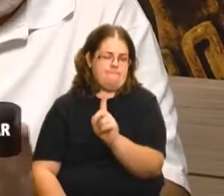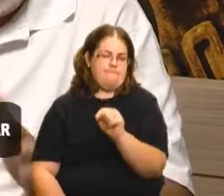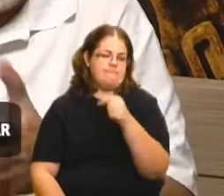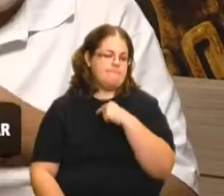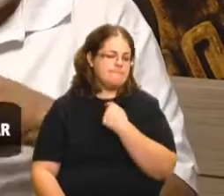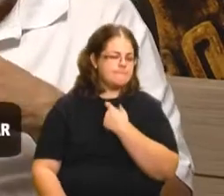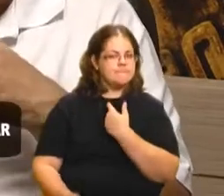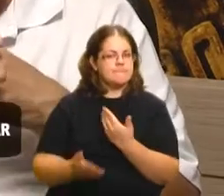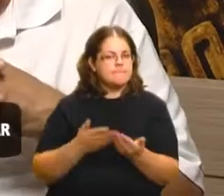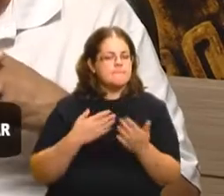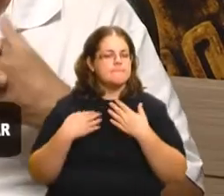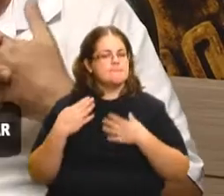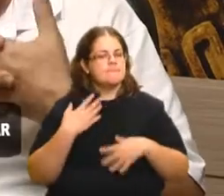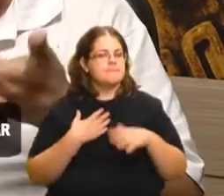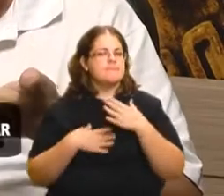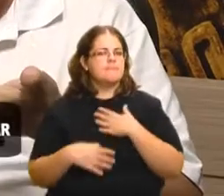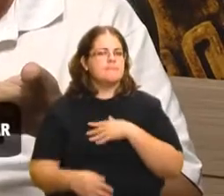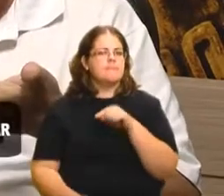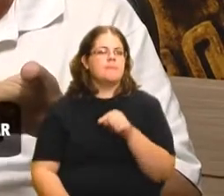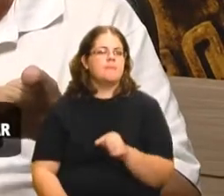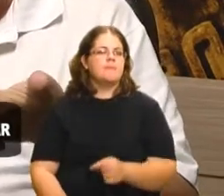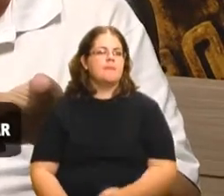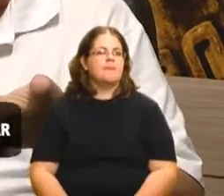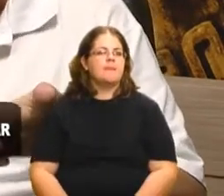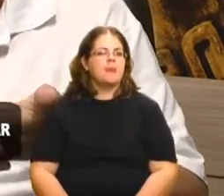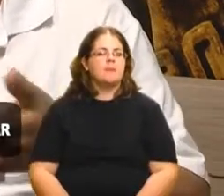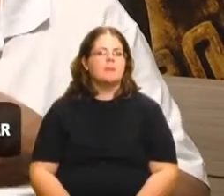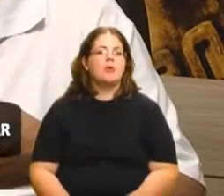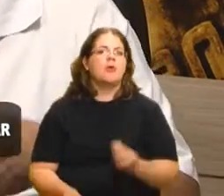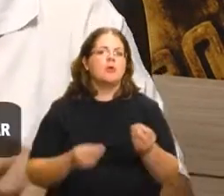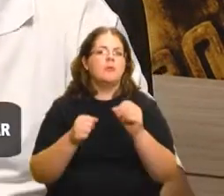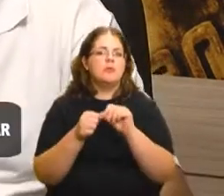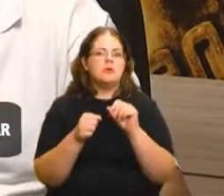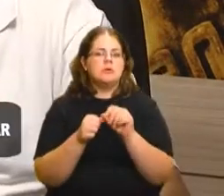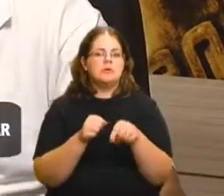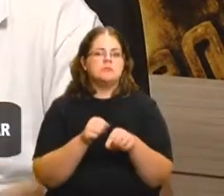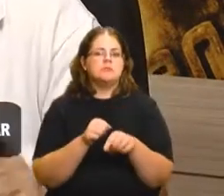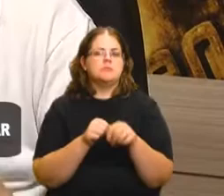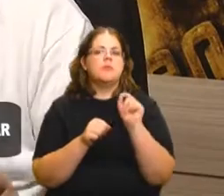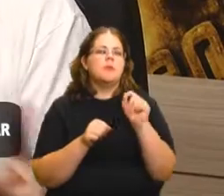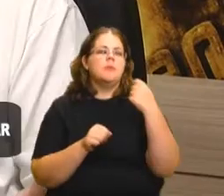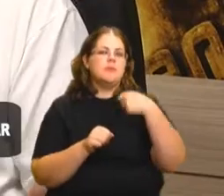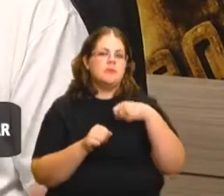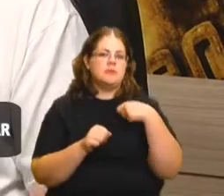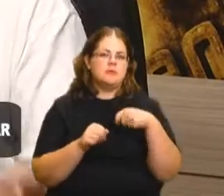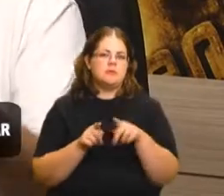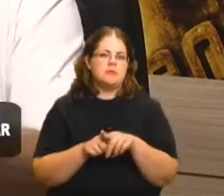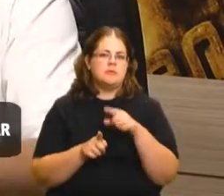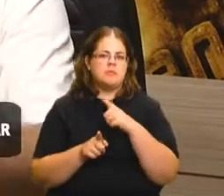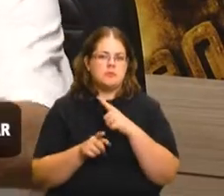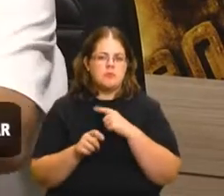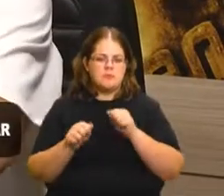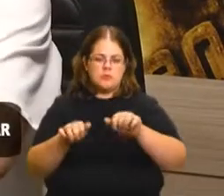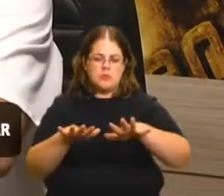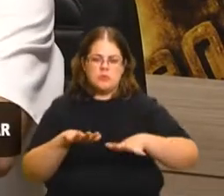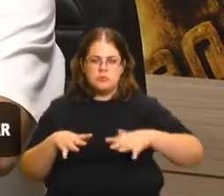que foi o projeto que predomina no início, né? Para fazer isso, era preciso o quê? Se o Congresso funciona,